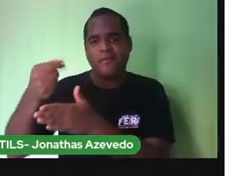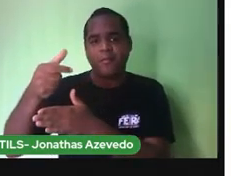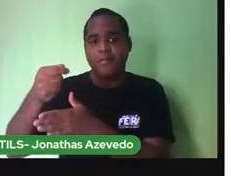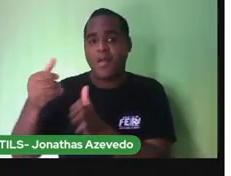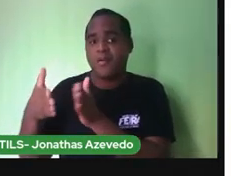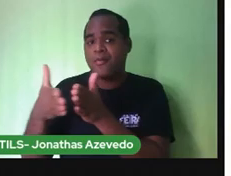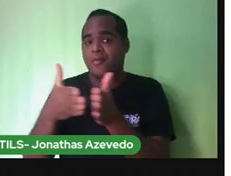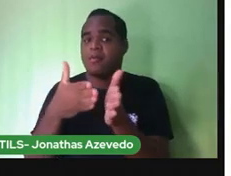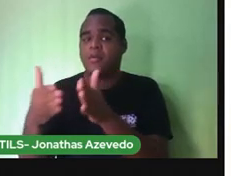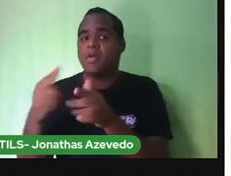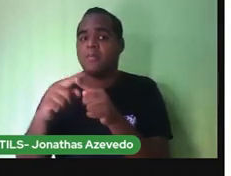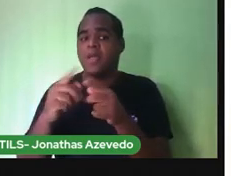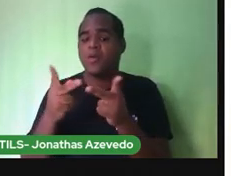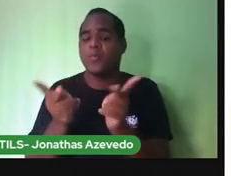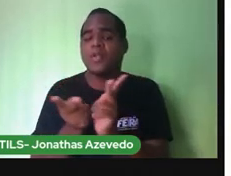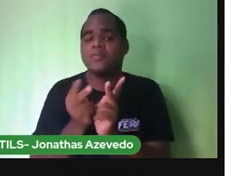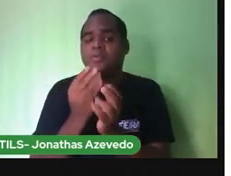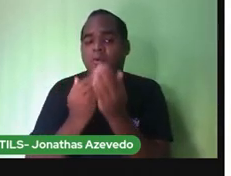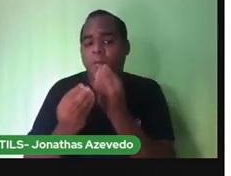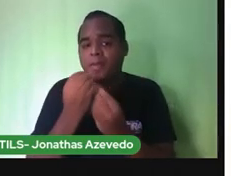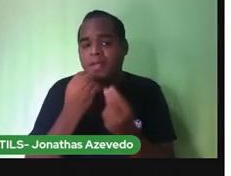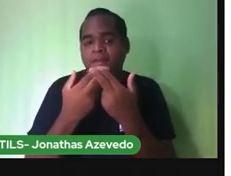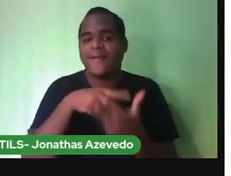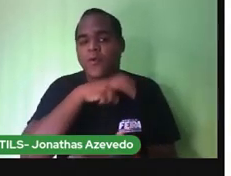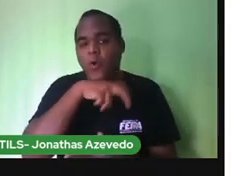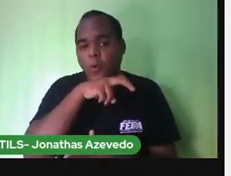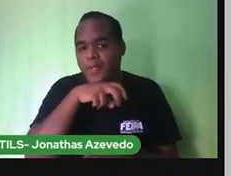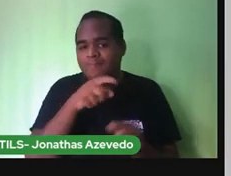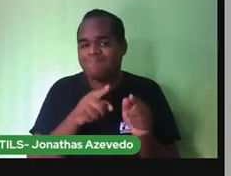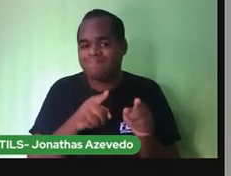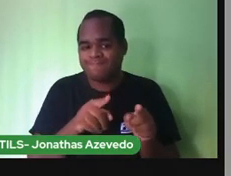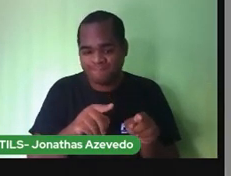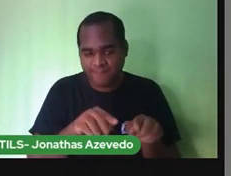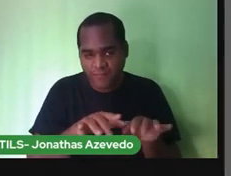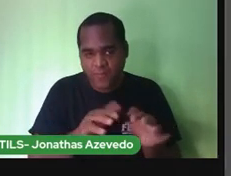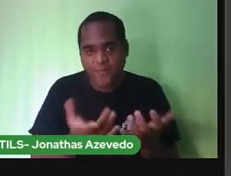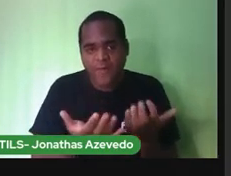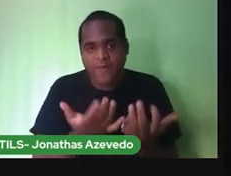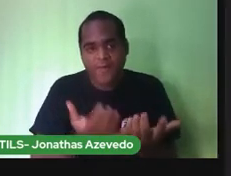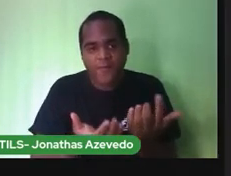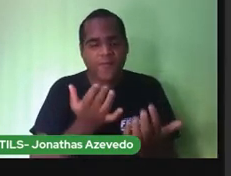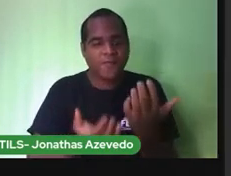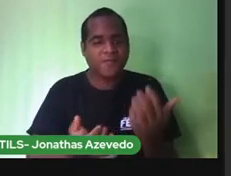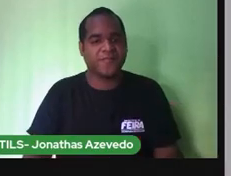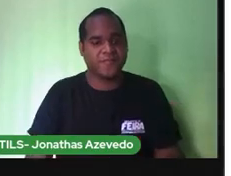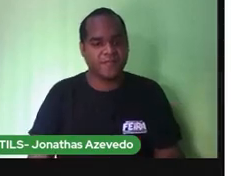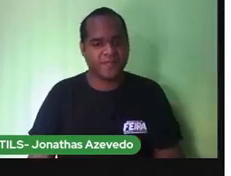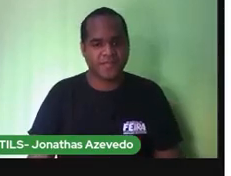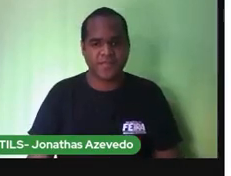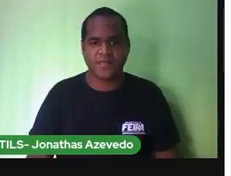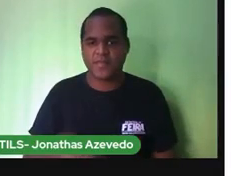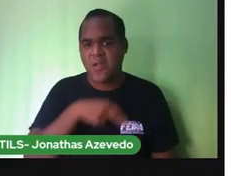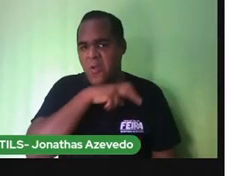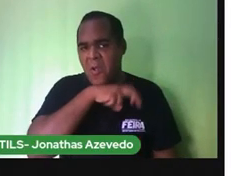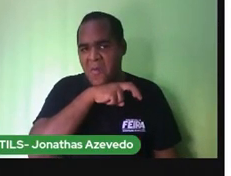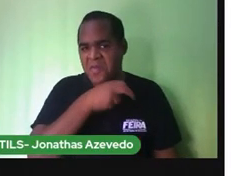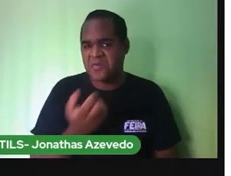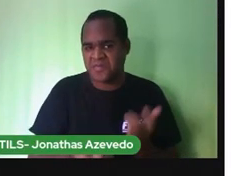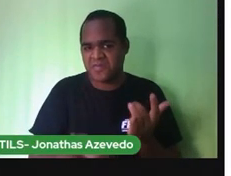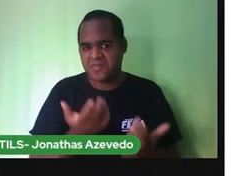e o seu prato preferido obra assada a obra assada